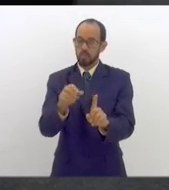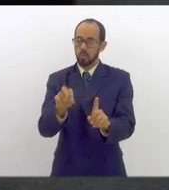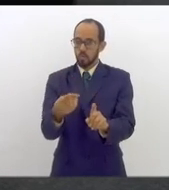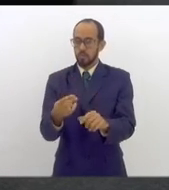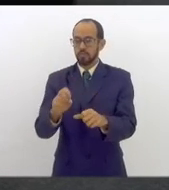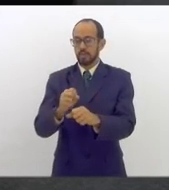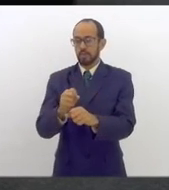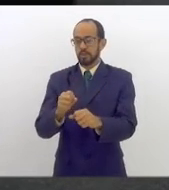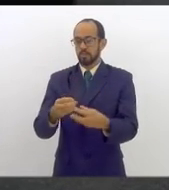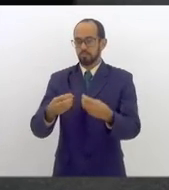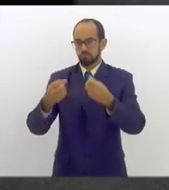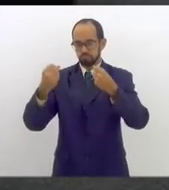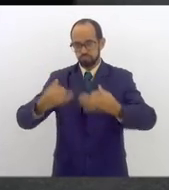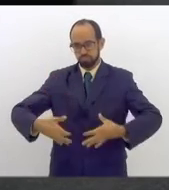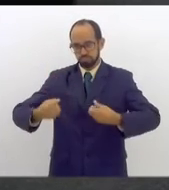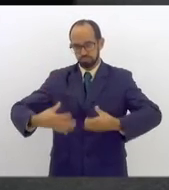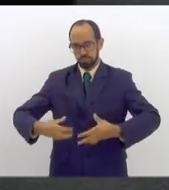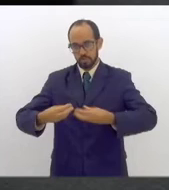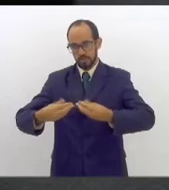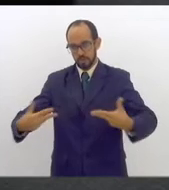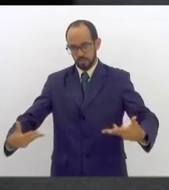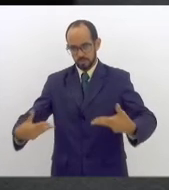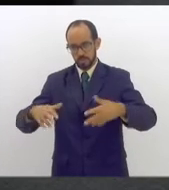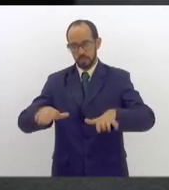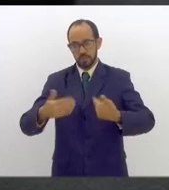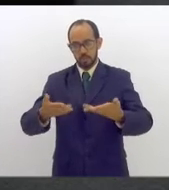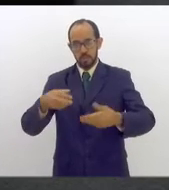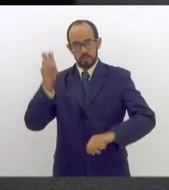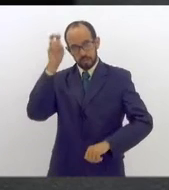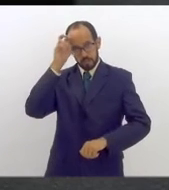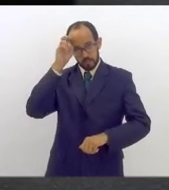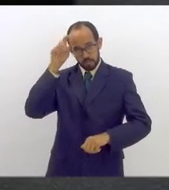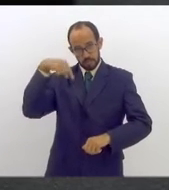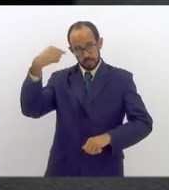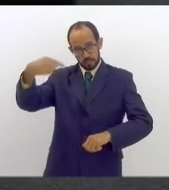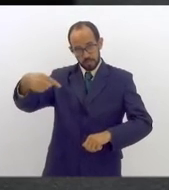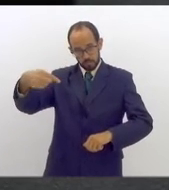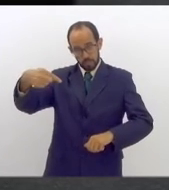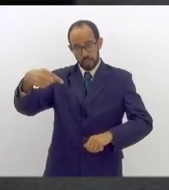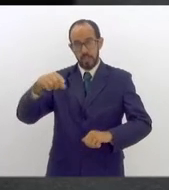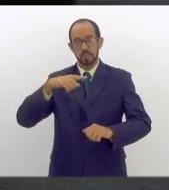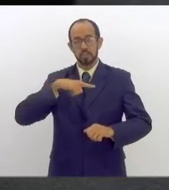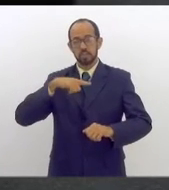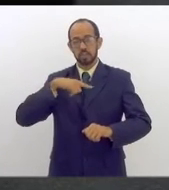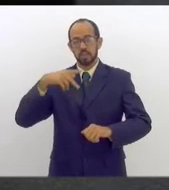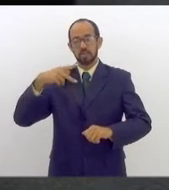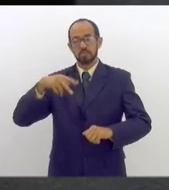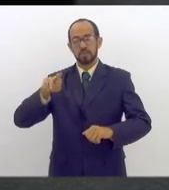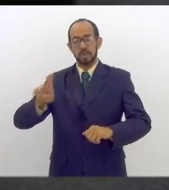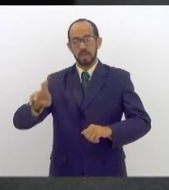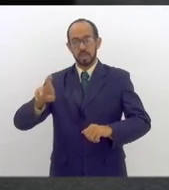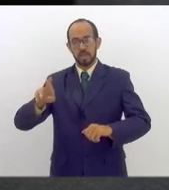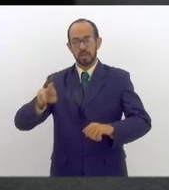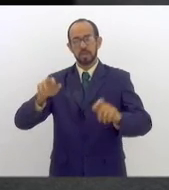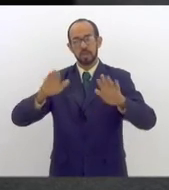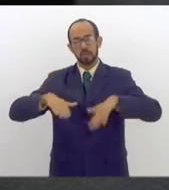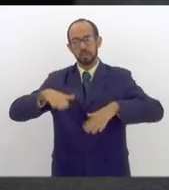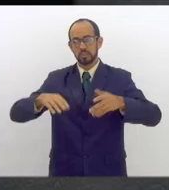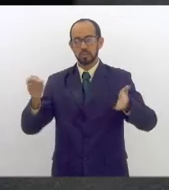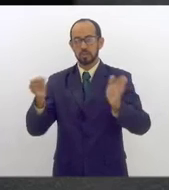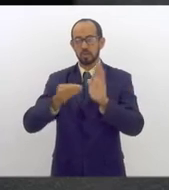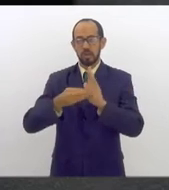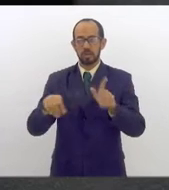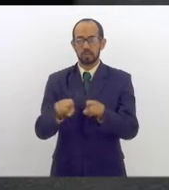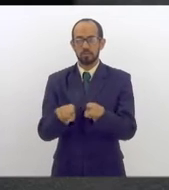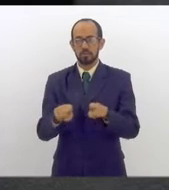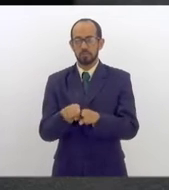ideia é que a gente possa, na quinta-feira da semana que vem, ter uma sessão extraordinária só com esses projetos de resolução, e aí talvez pudesse colocar também